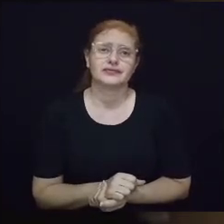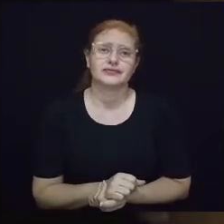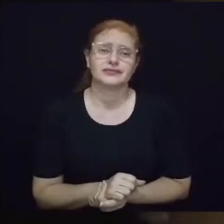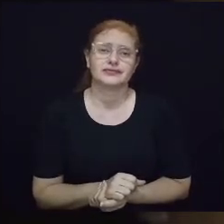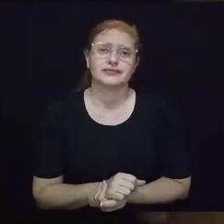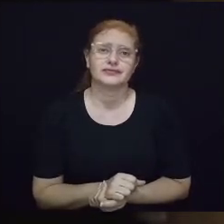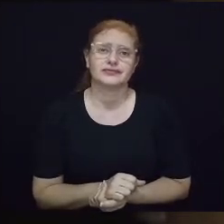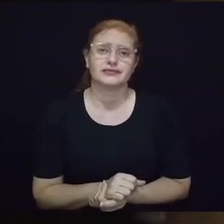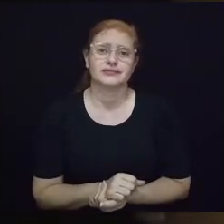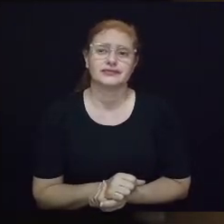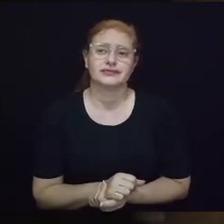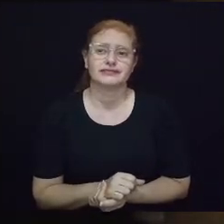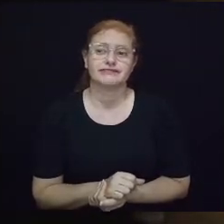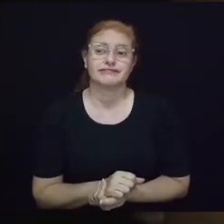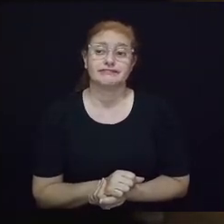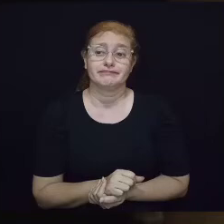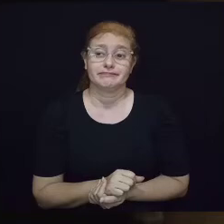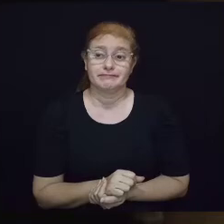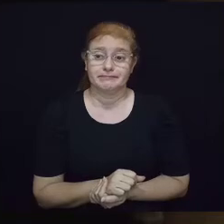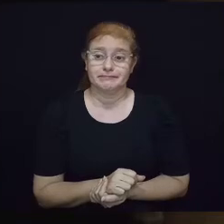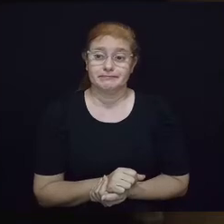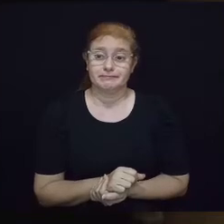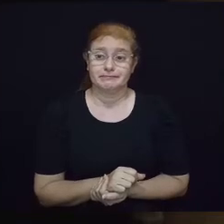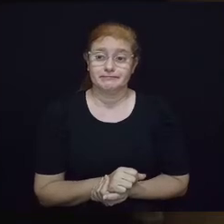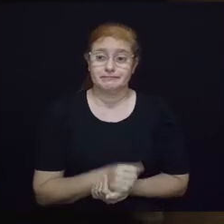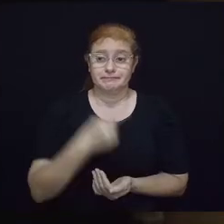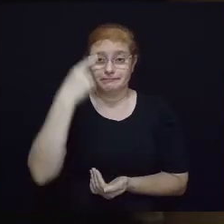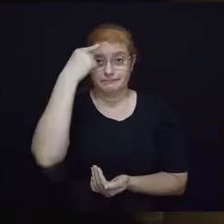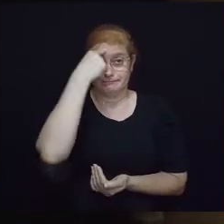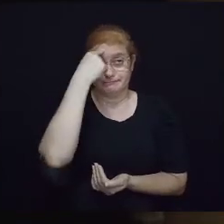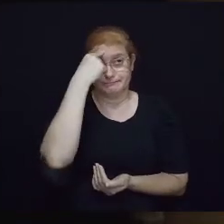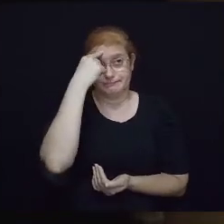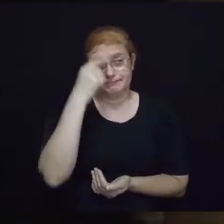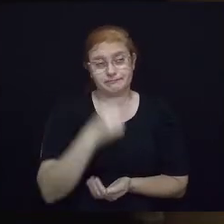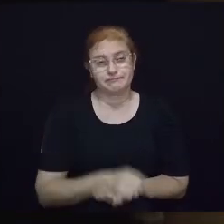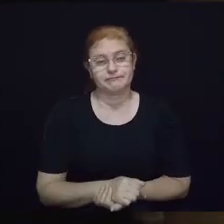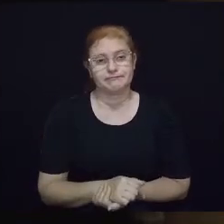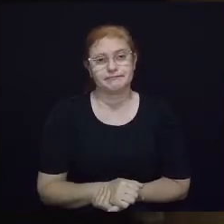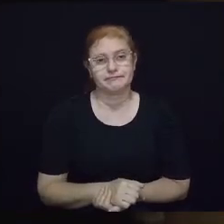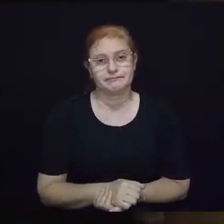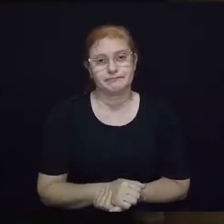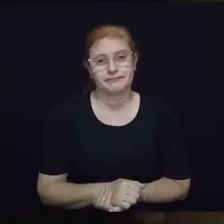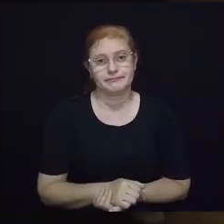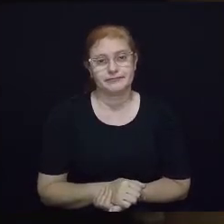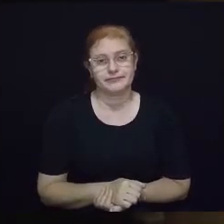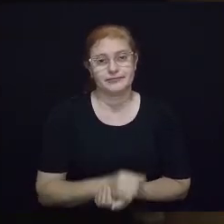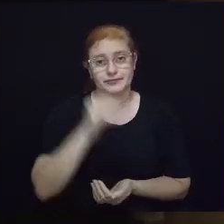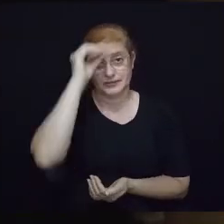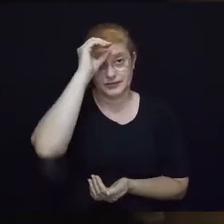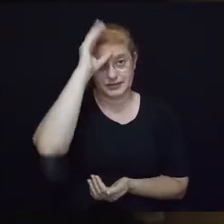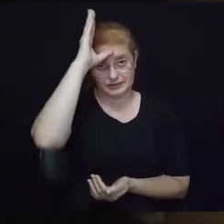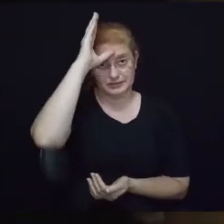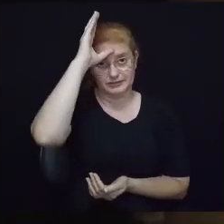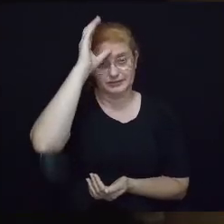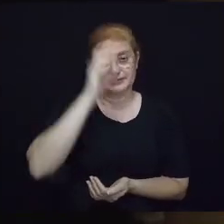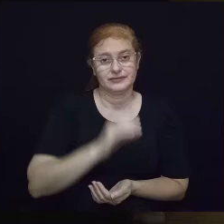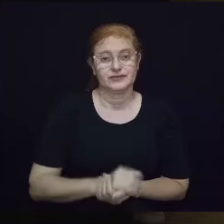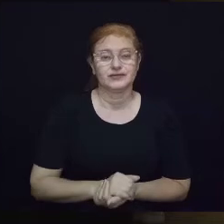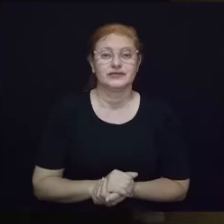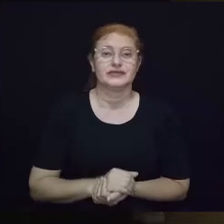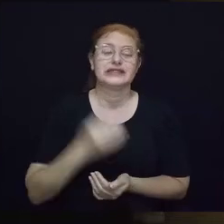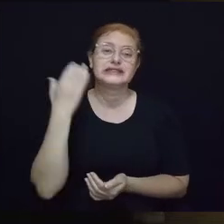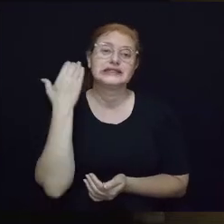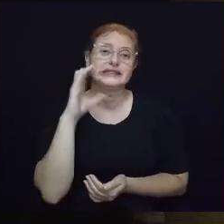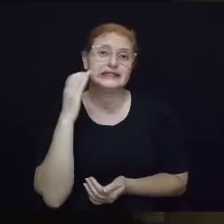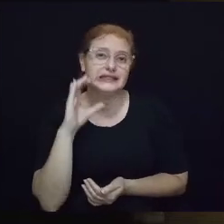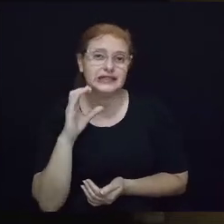eu penso assim que o conhecimento, a